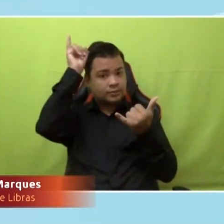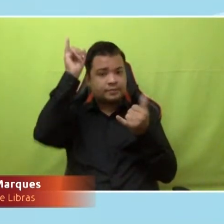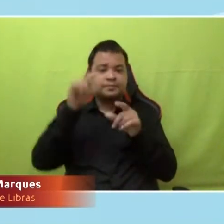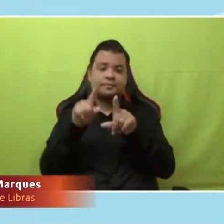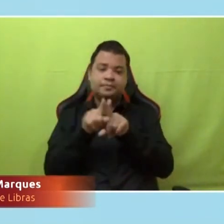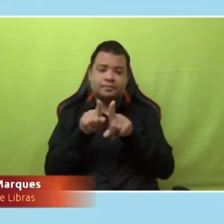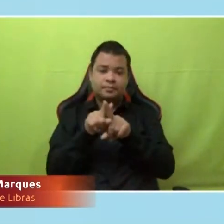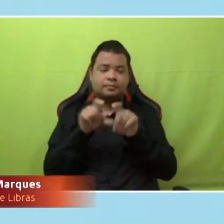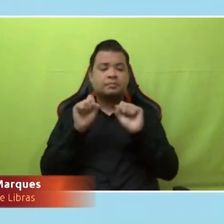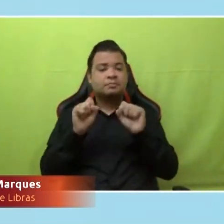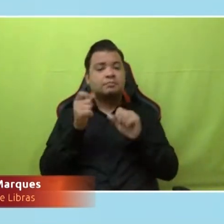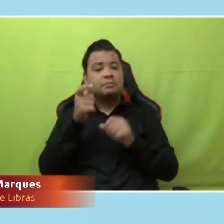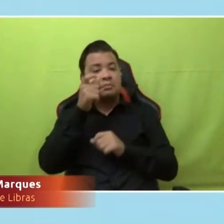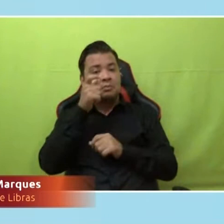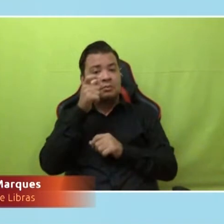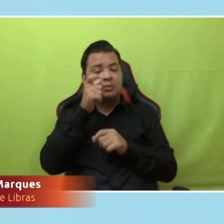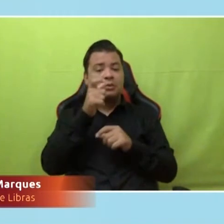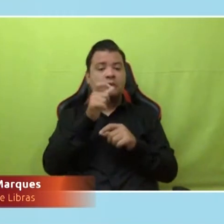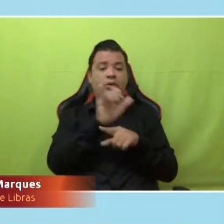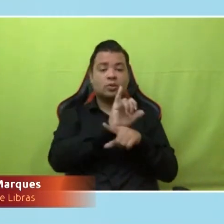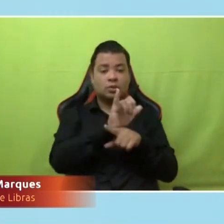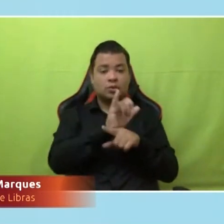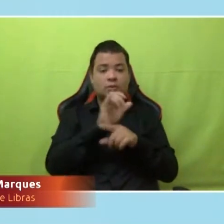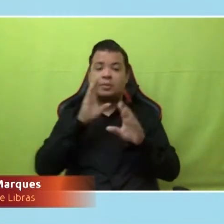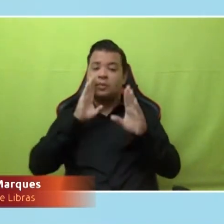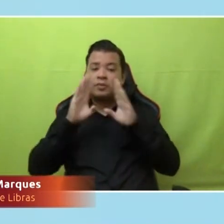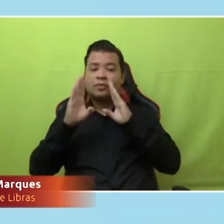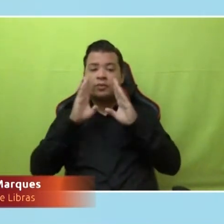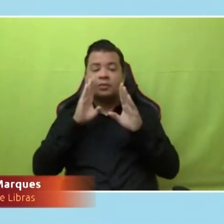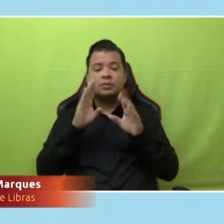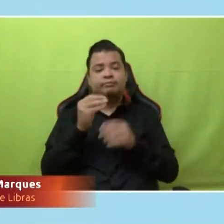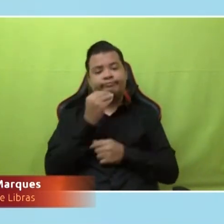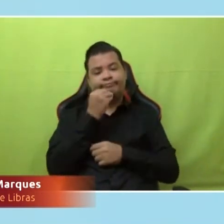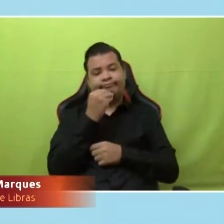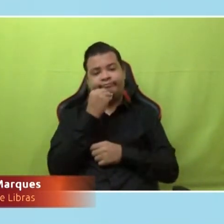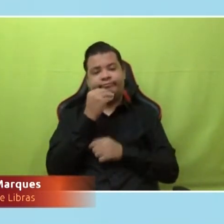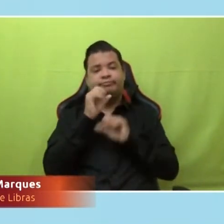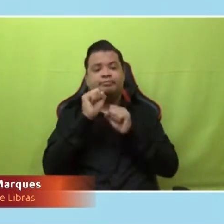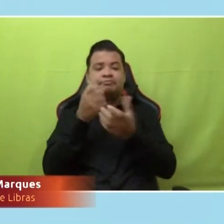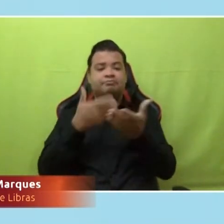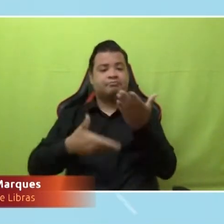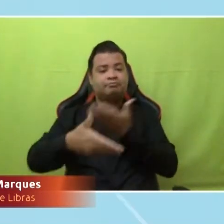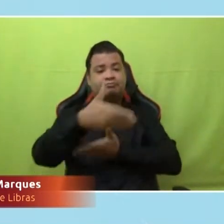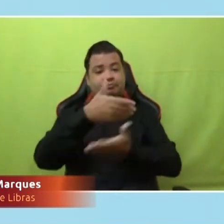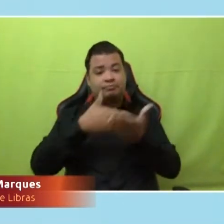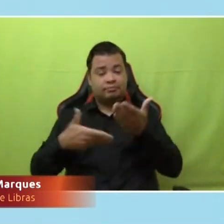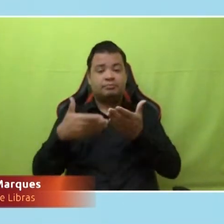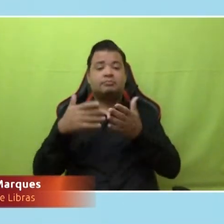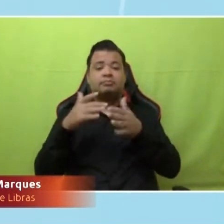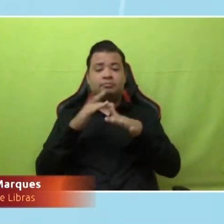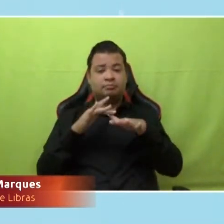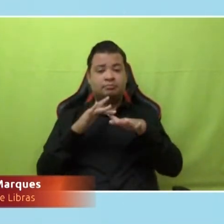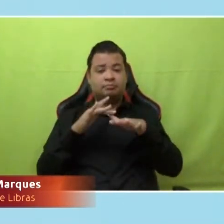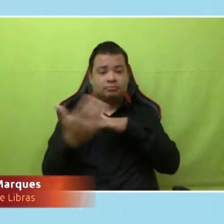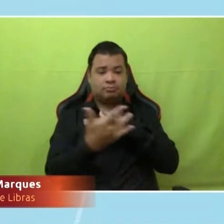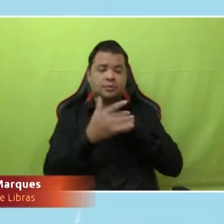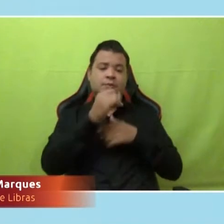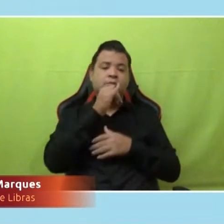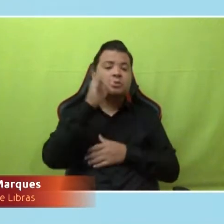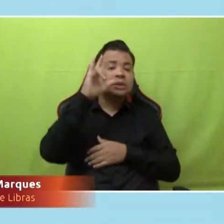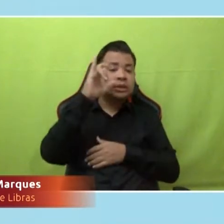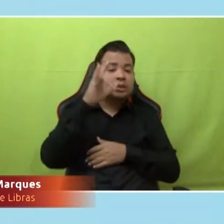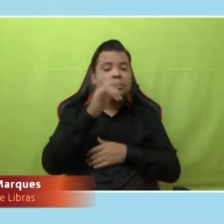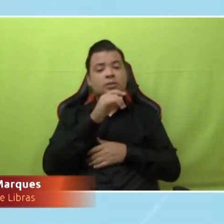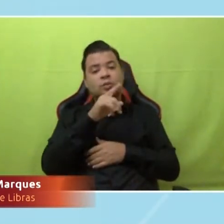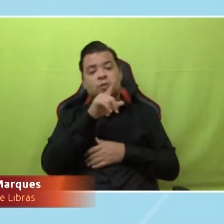pelo YouTube, pelo Facebook e, claro, dá para interagir com a gente pelas outras redes sociais, como Instagram e Twitter. Então,